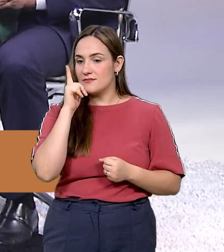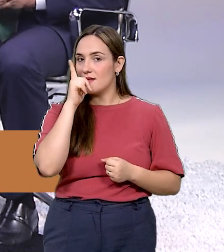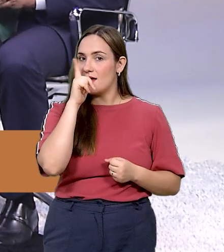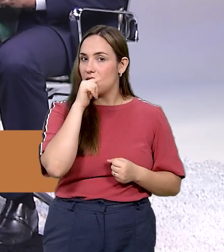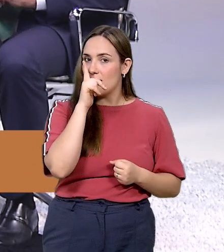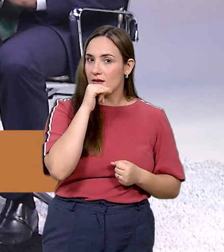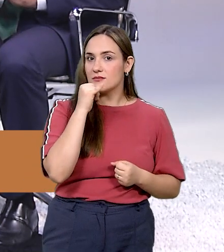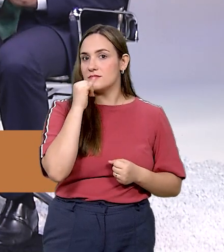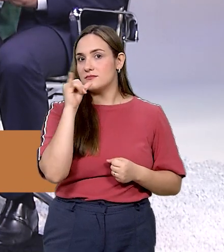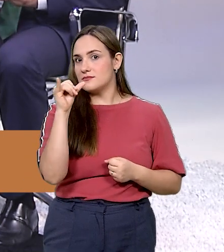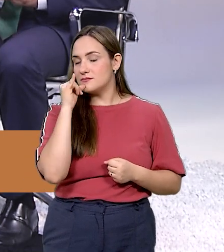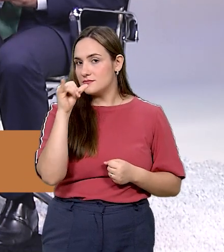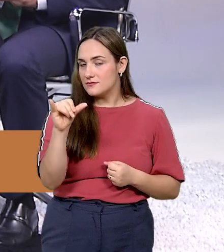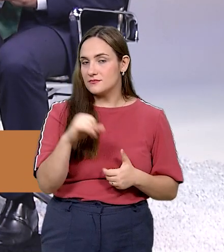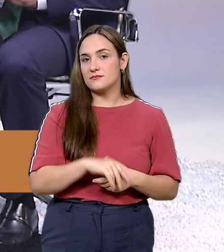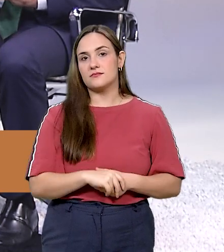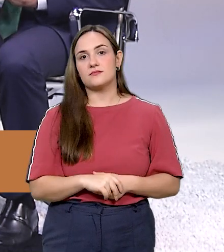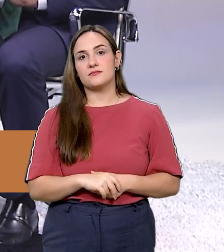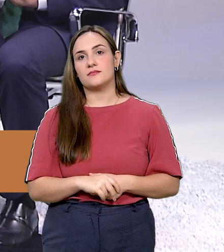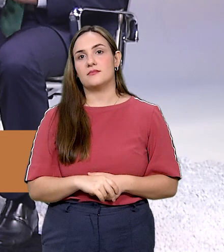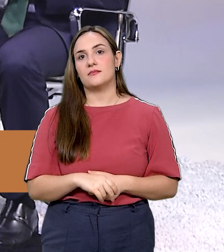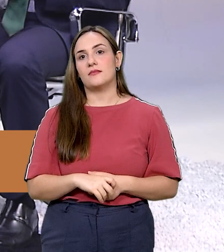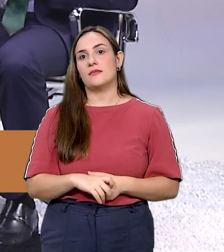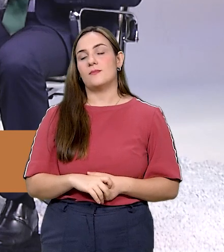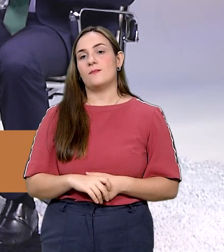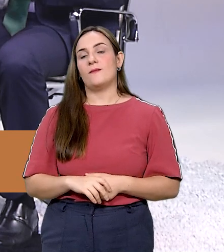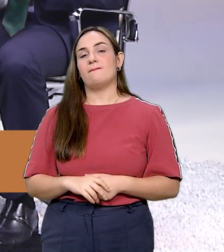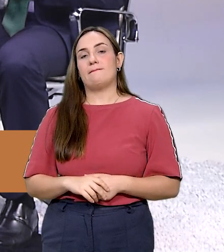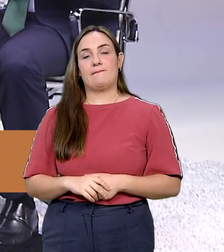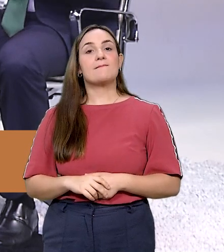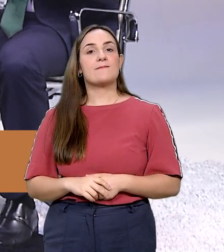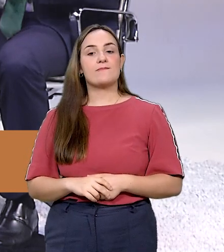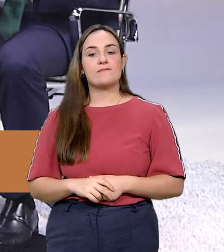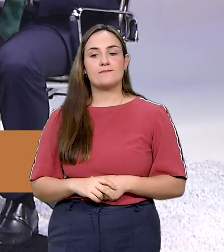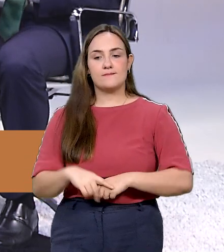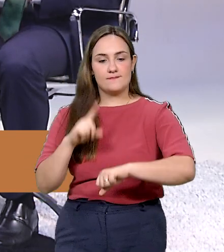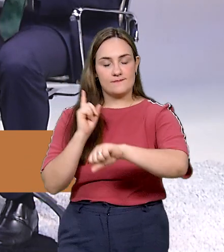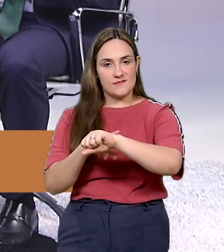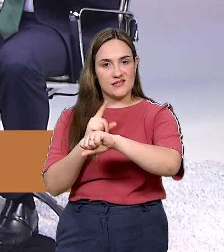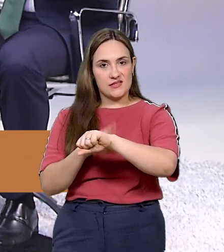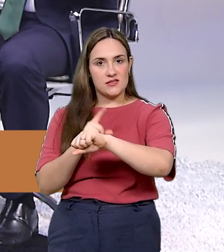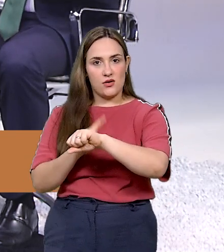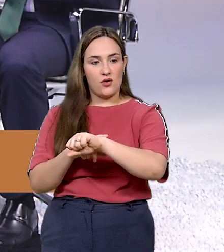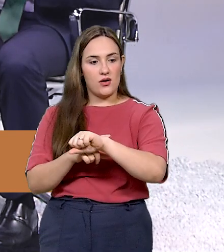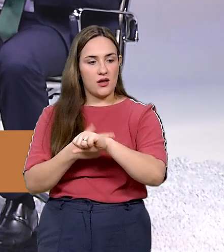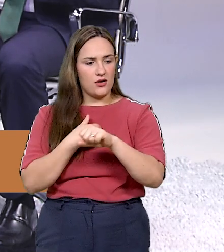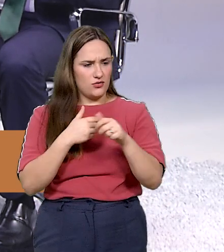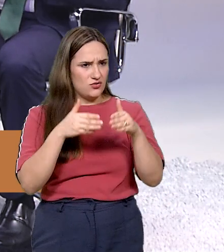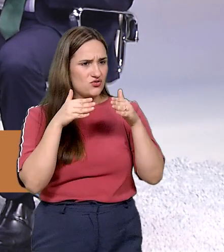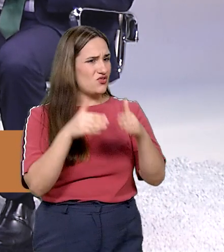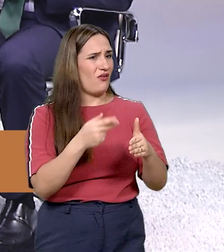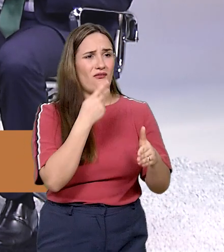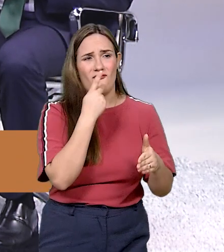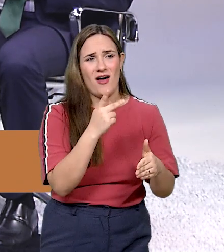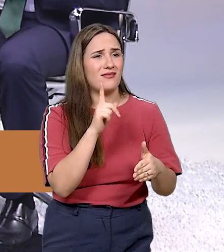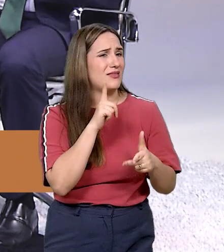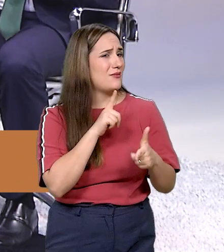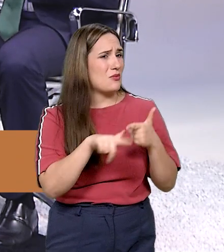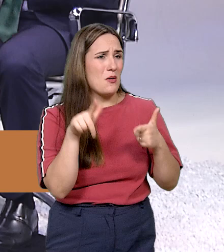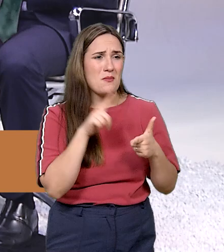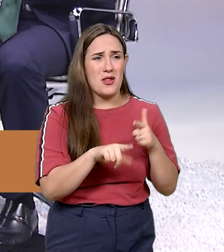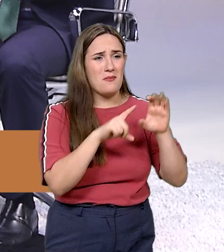energia elétrica, nós já temos um serviço que, quando a pessoa procura, já na recepção, identificado que é uma situação